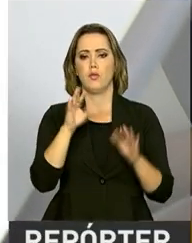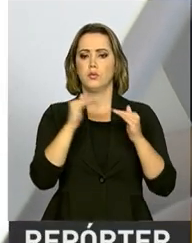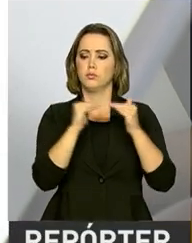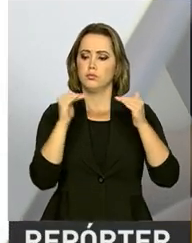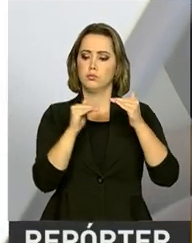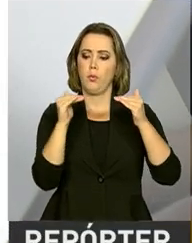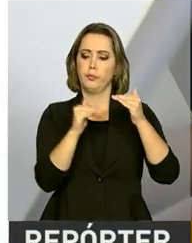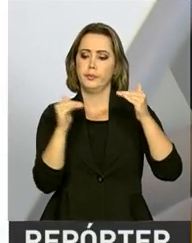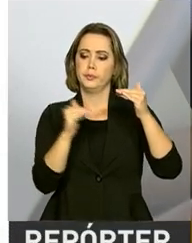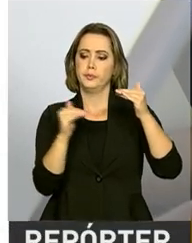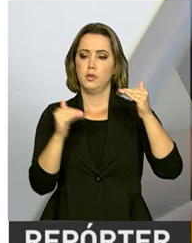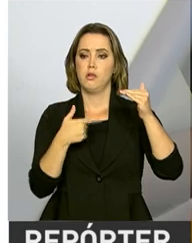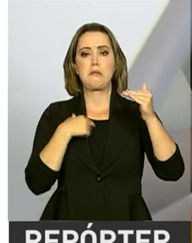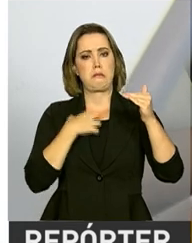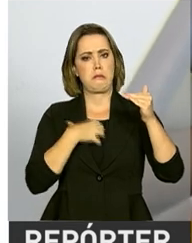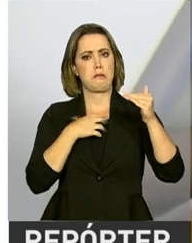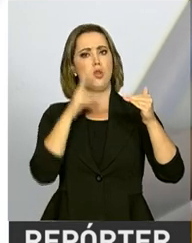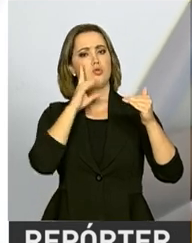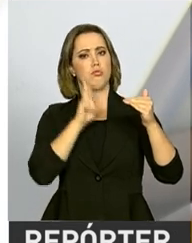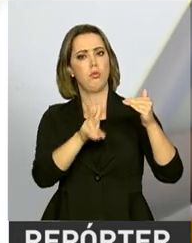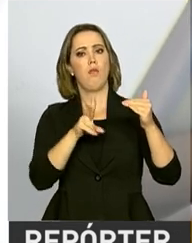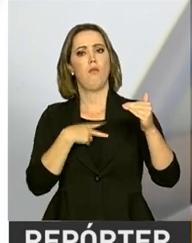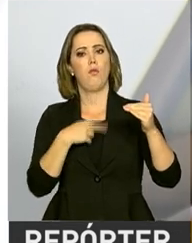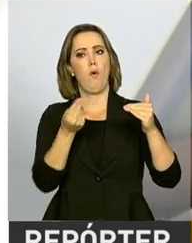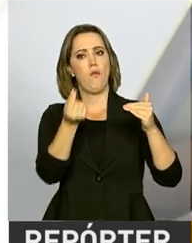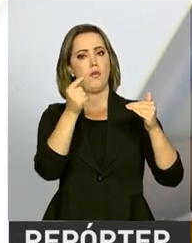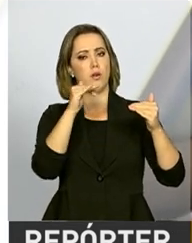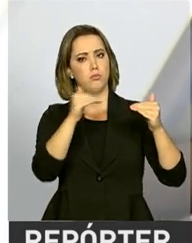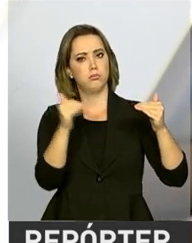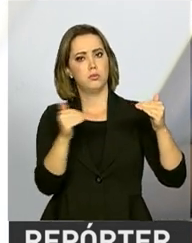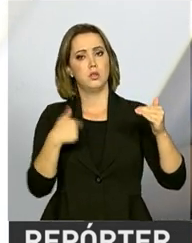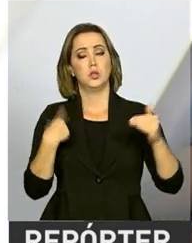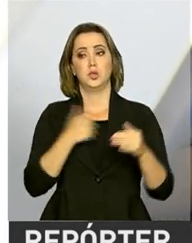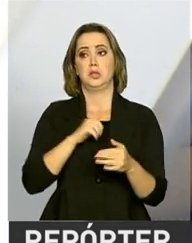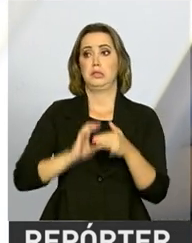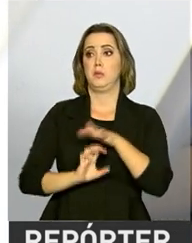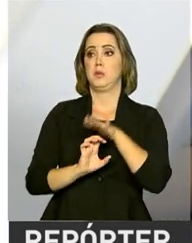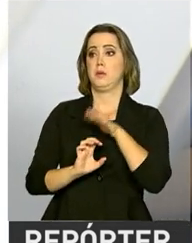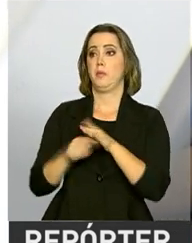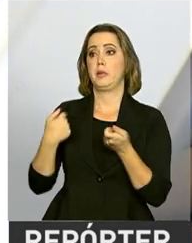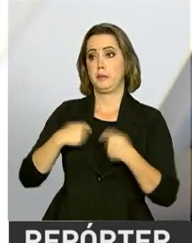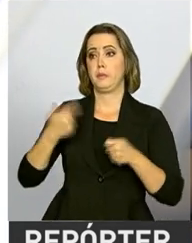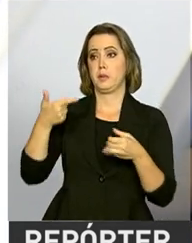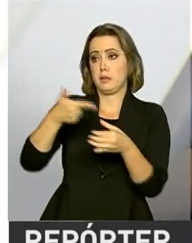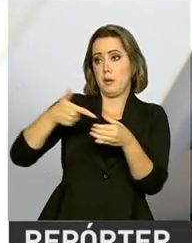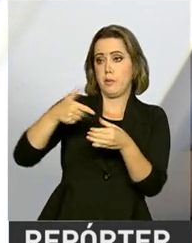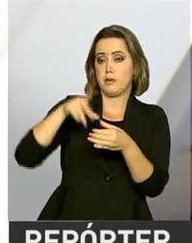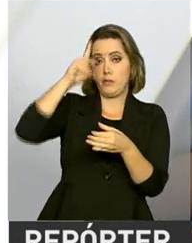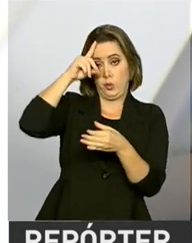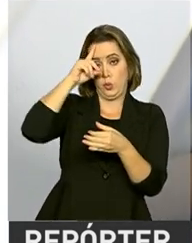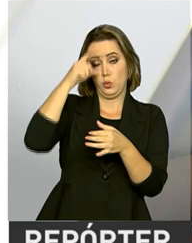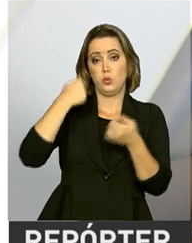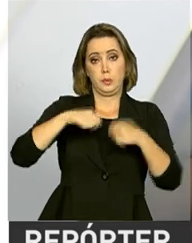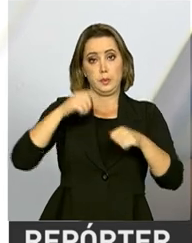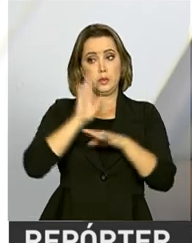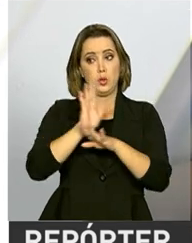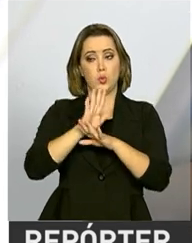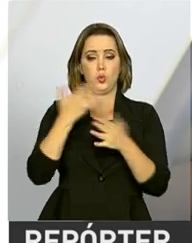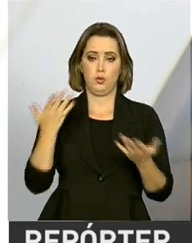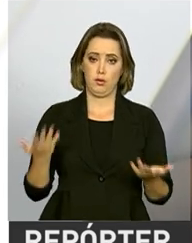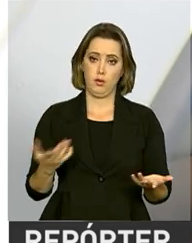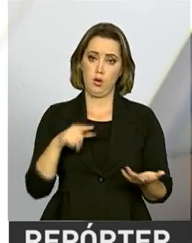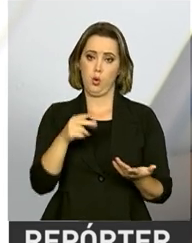que eu venho sentindo ainda mais que temos empresa ea gente abastece todos os dias então tem contribuído muito